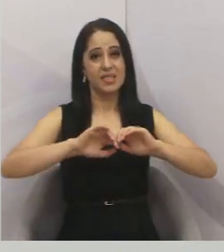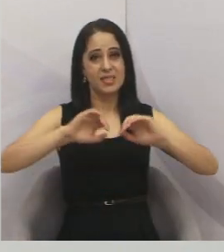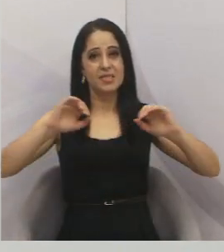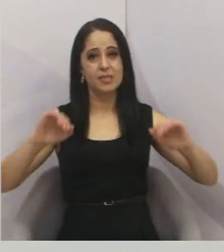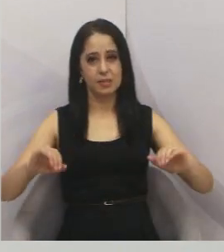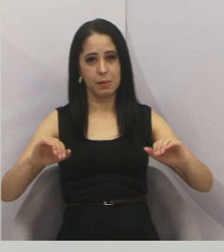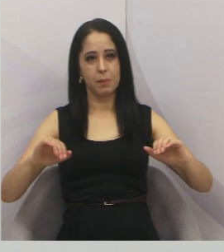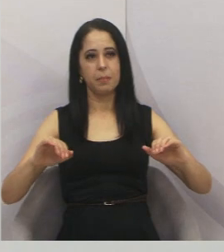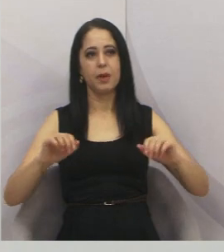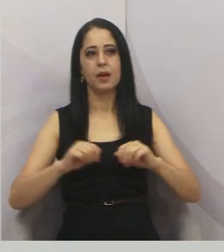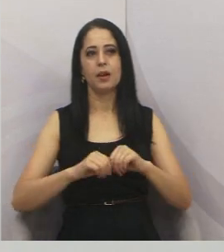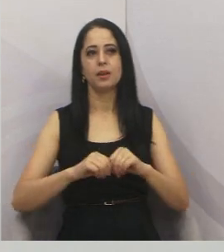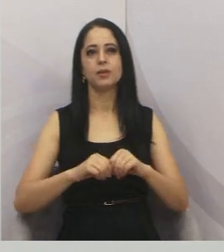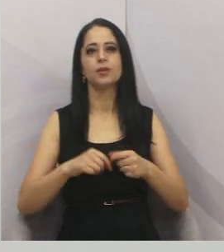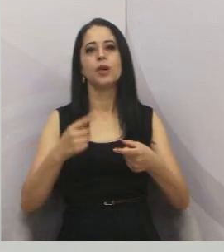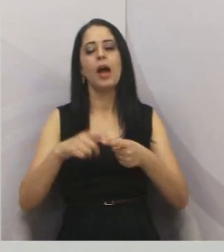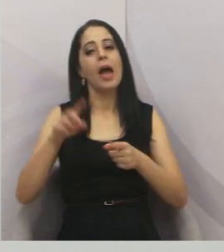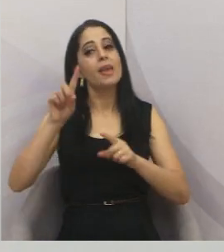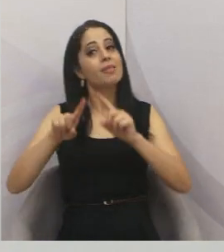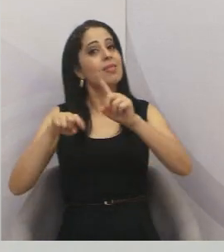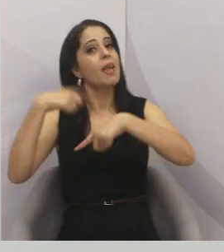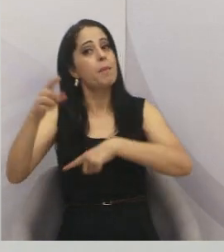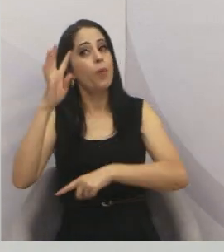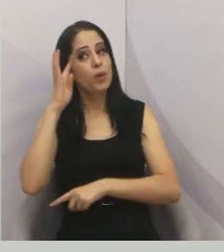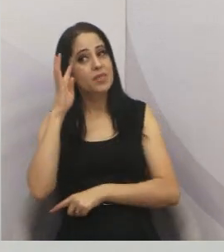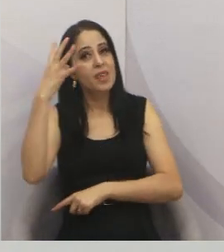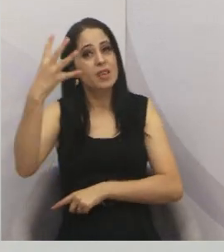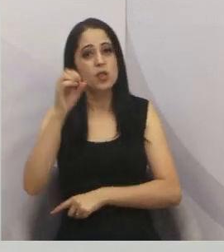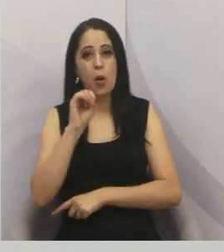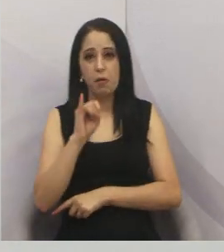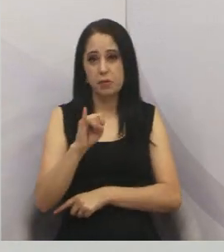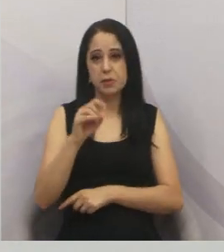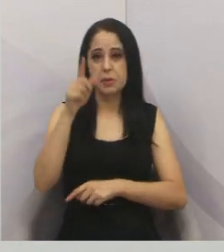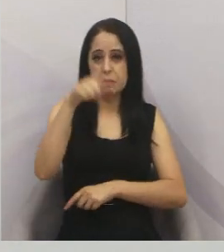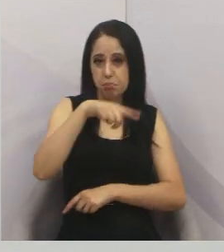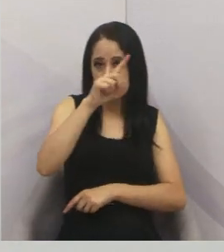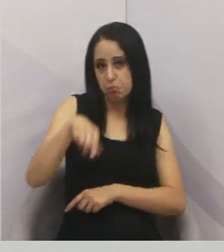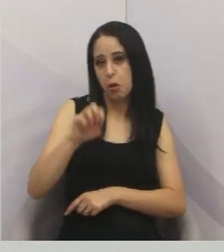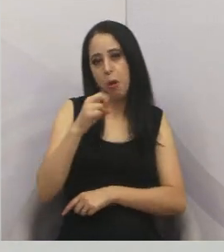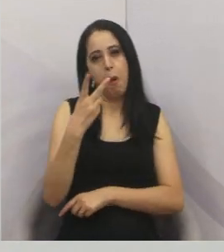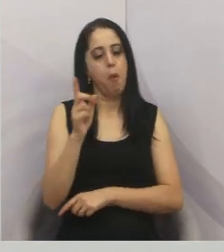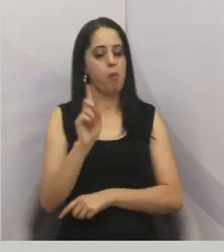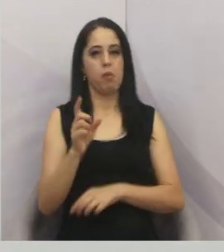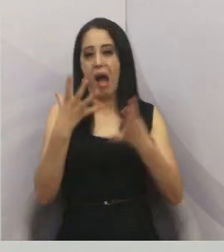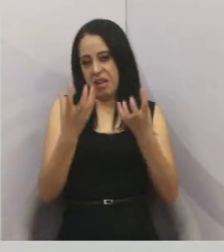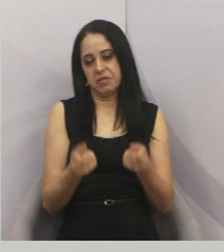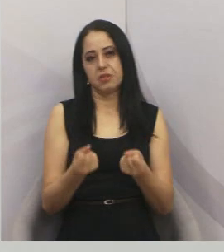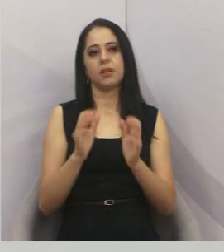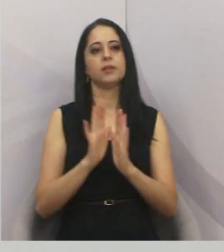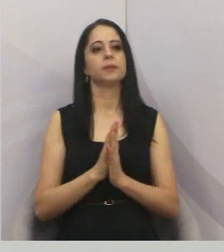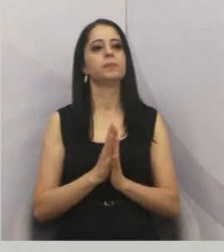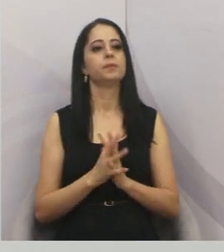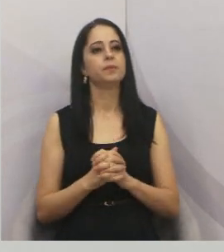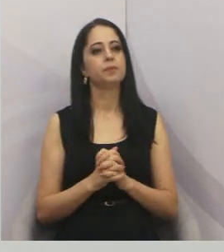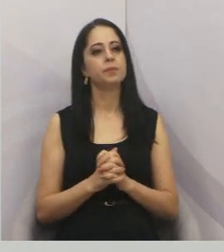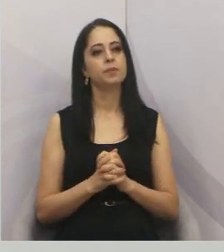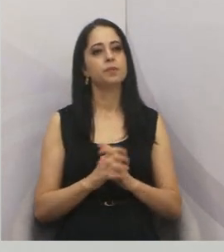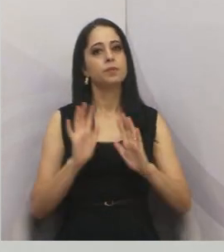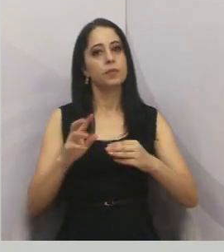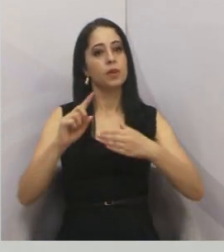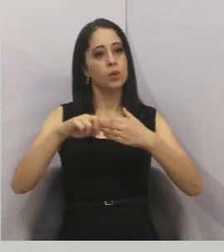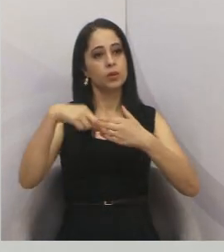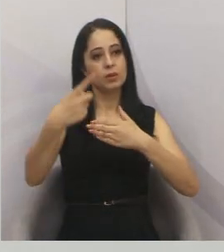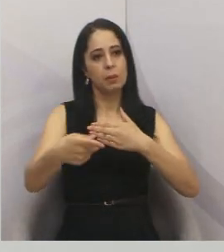separado dos demais para decisão posterior da comissão eleitoral, ao final da primeira etapa da apuração. E após